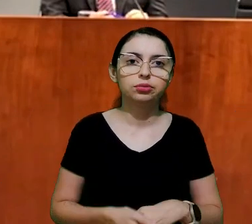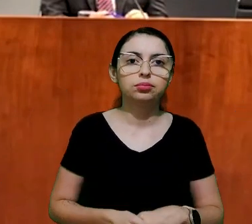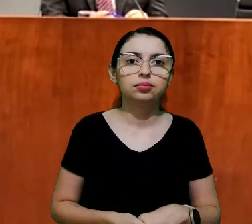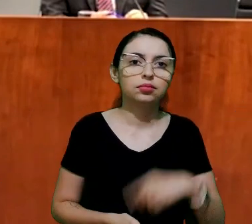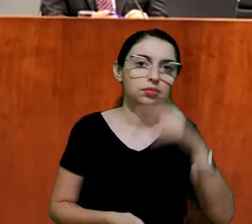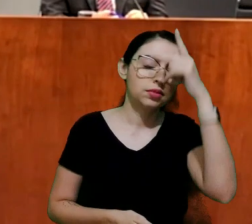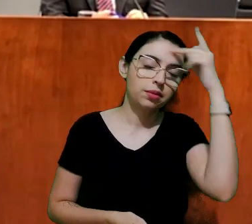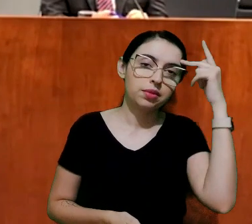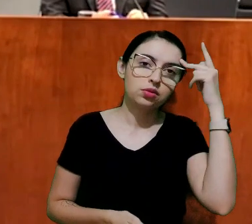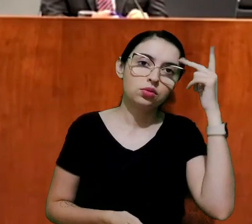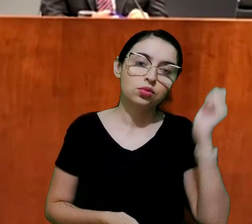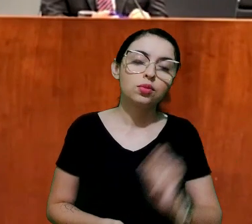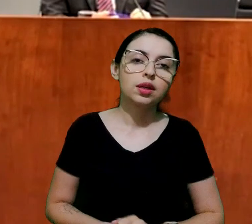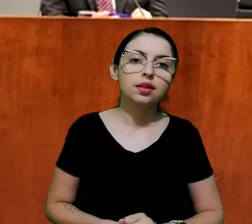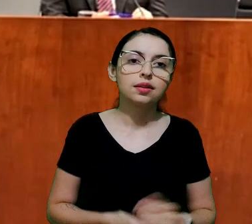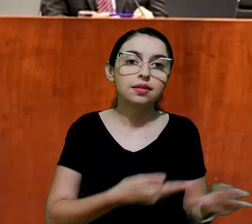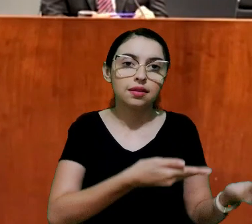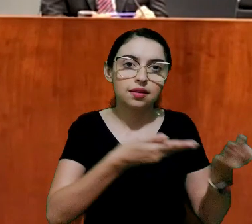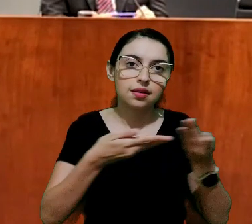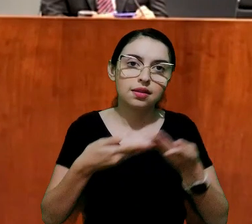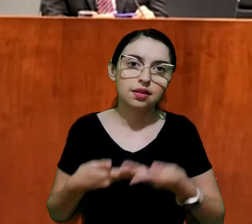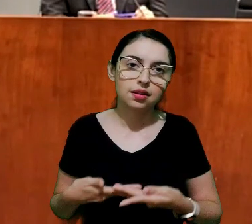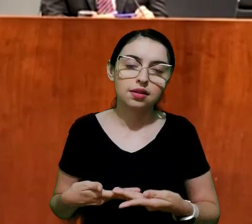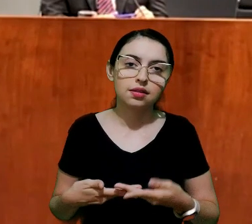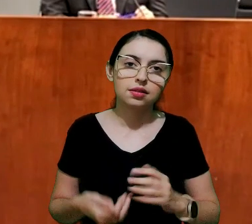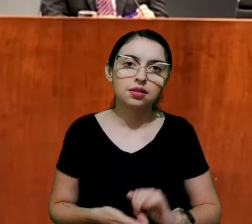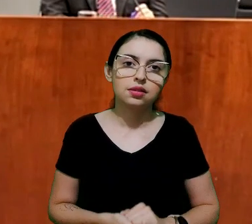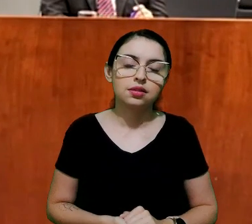ela que traz para o...